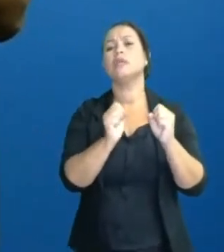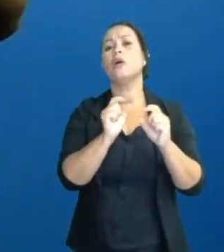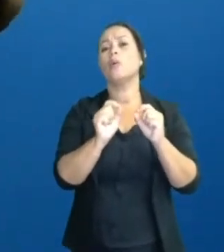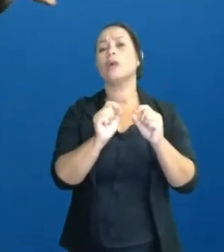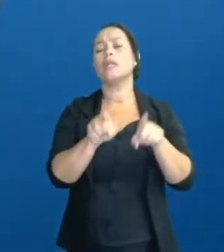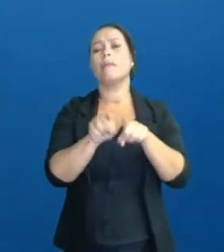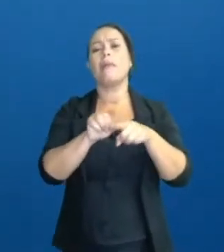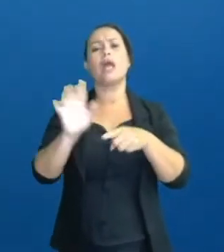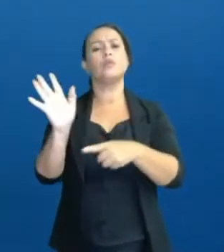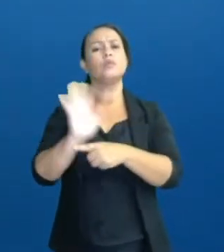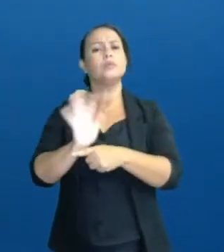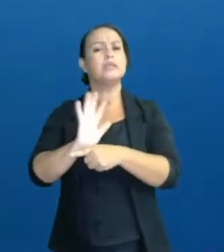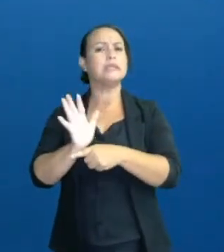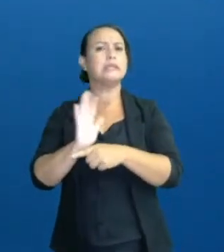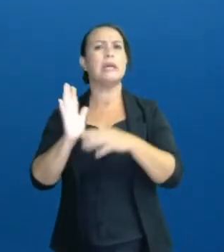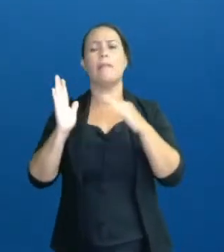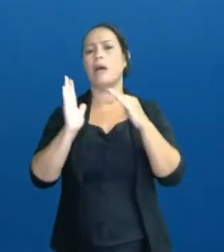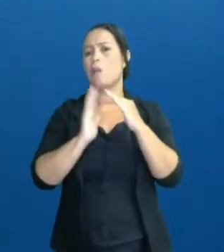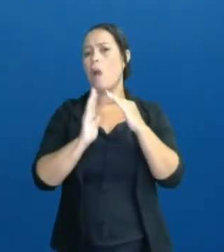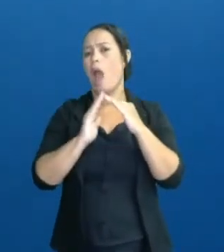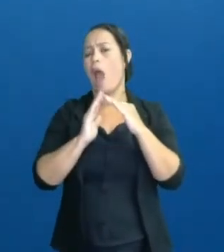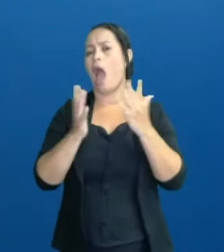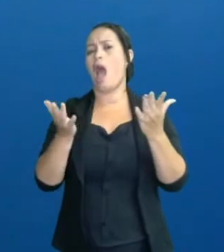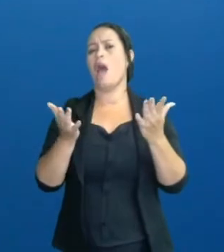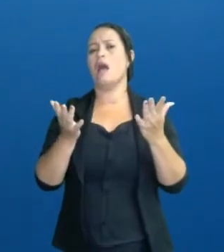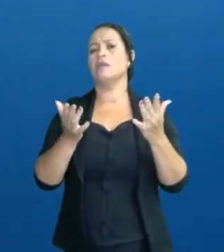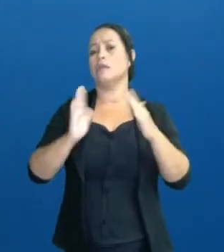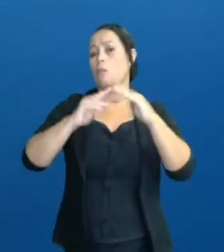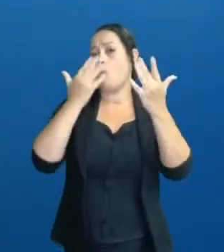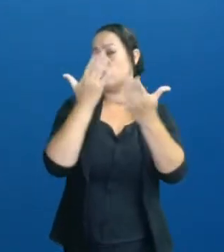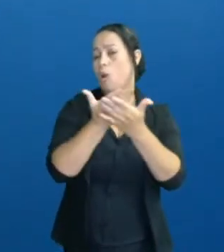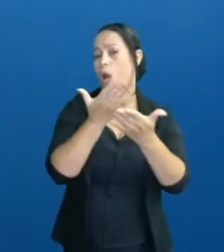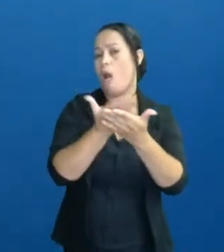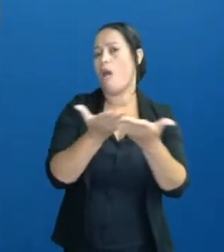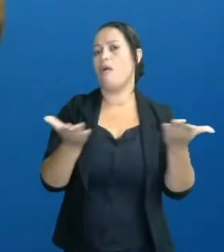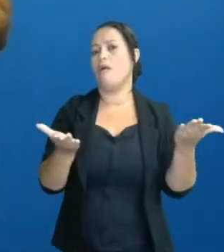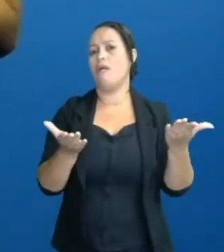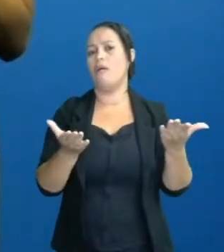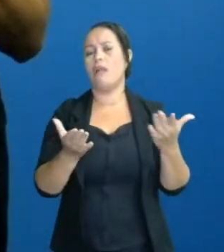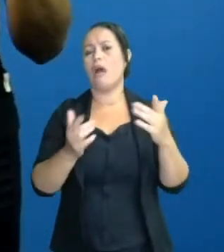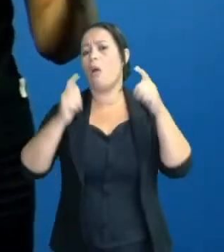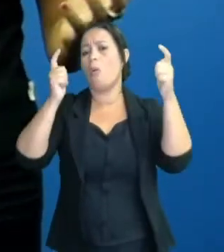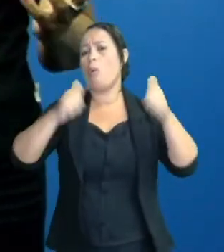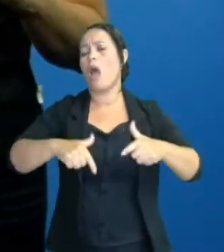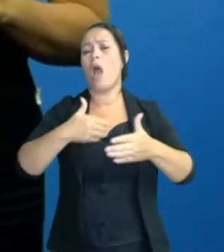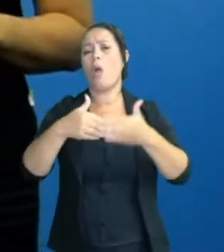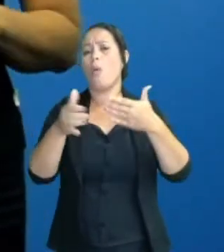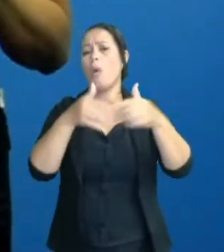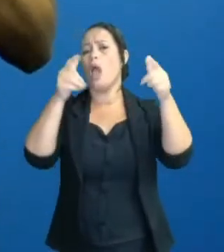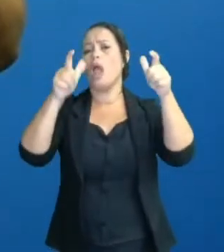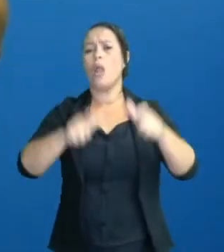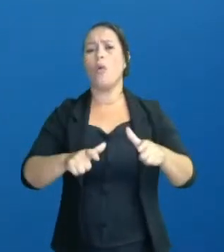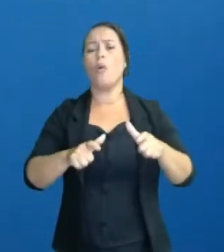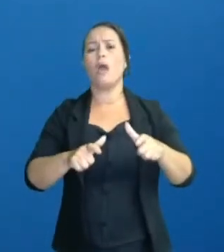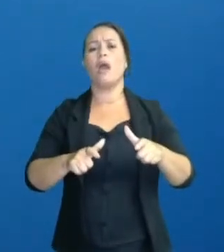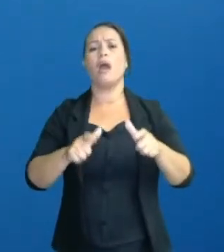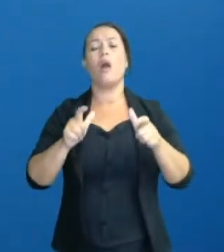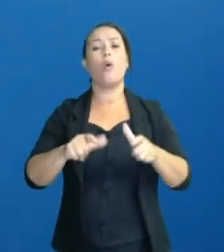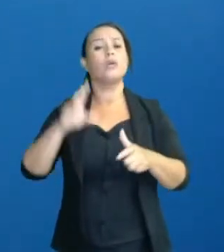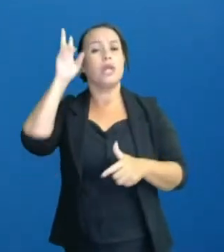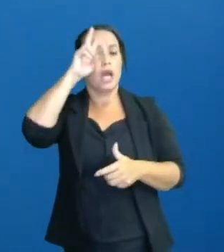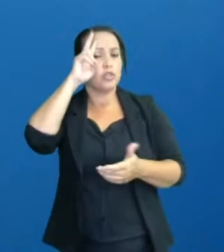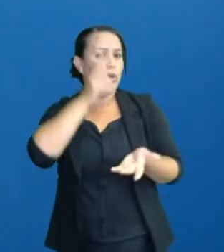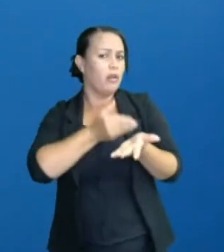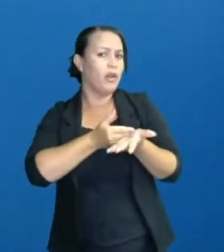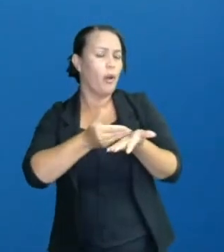no cinema, numa casa, numa escola, tá? O lugar é qualquer lugar onde aquela